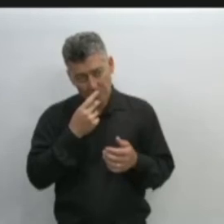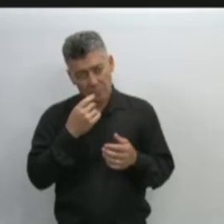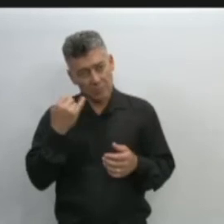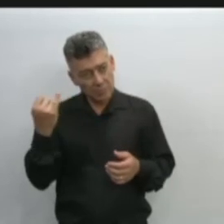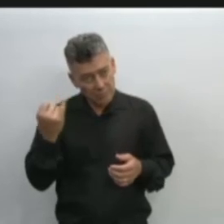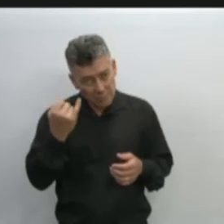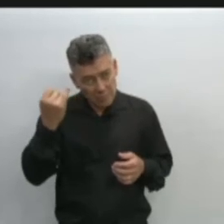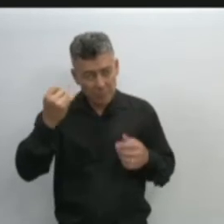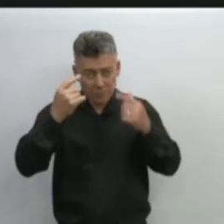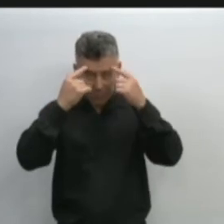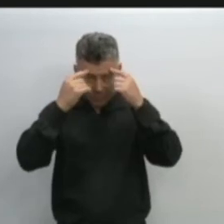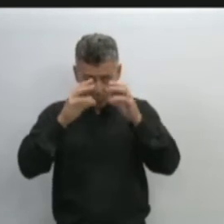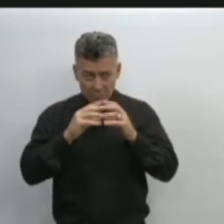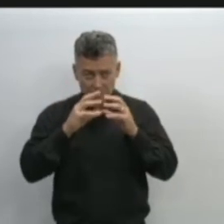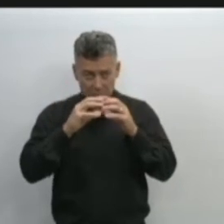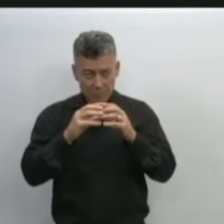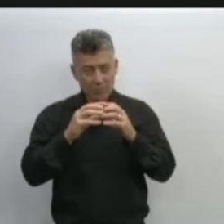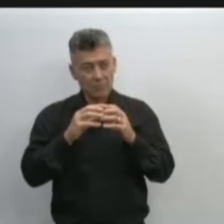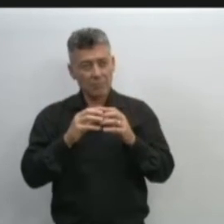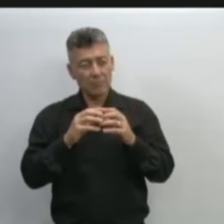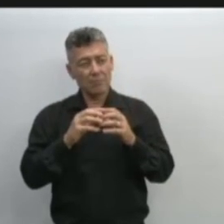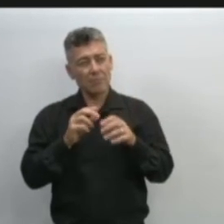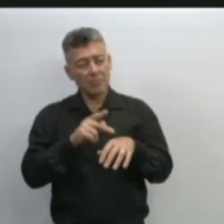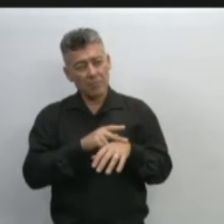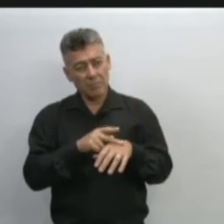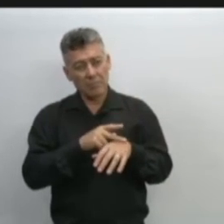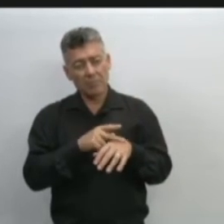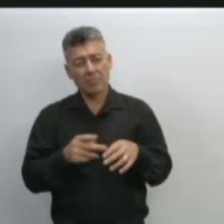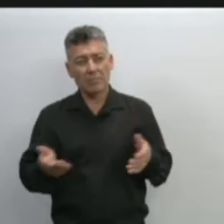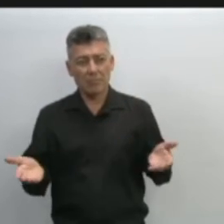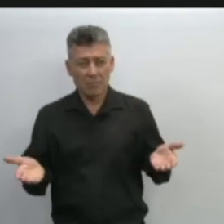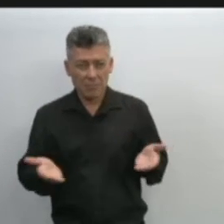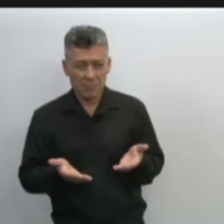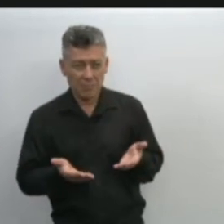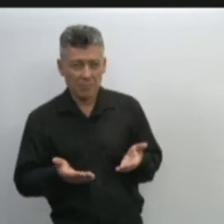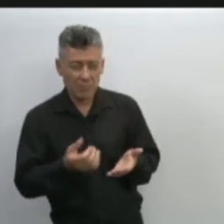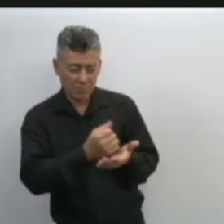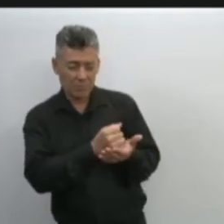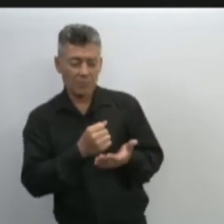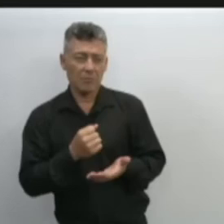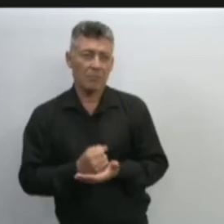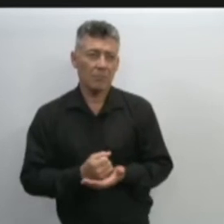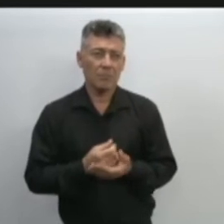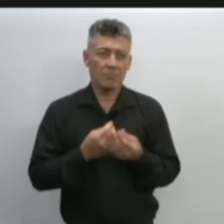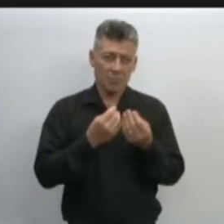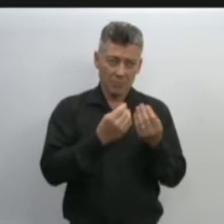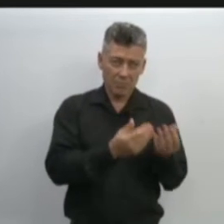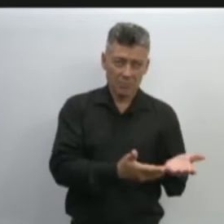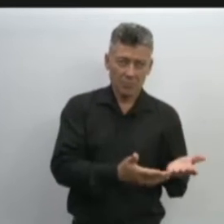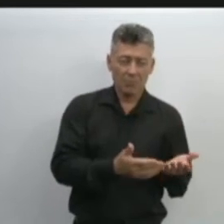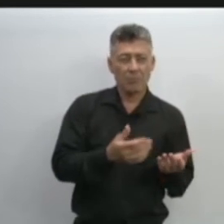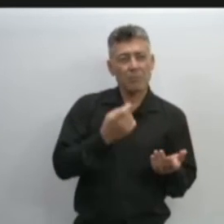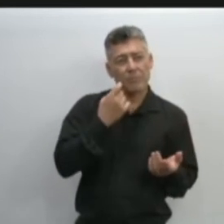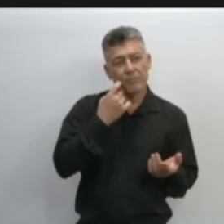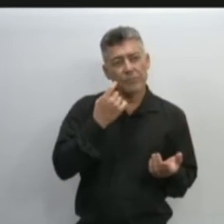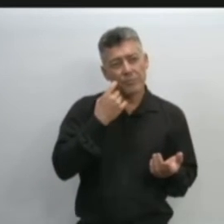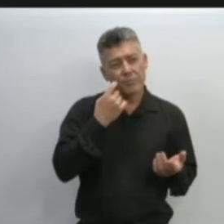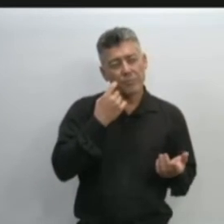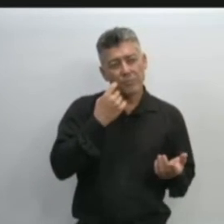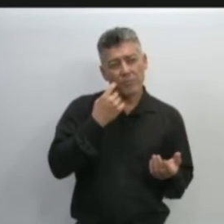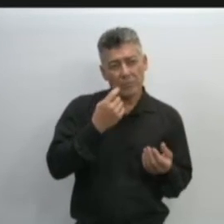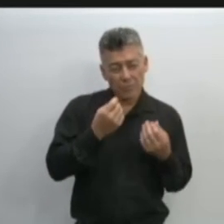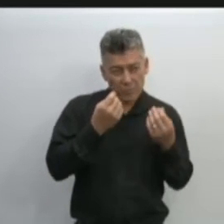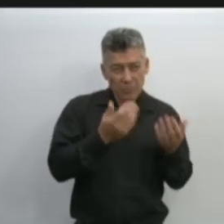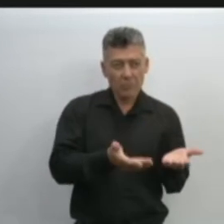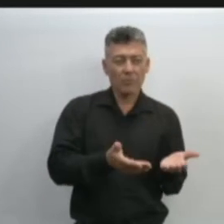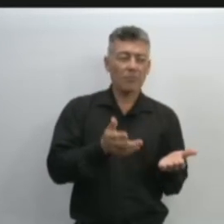da Consciência Negra, inclusive ressaltar que nós teremos a comenda, a entrega da comenda do Bispo-Palmar na sexta-feira,